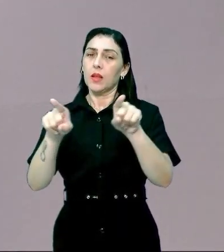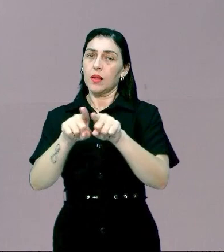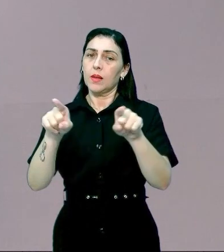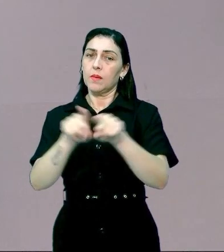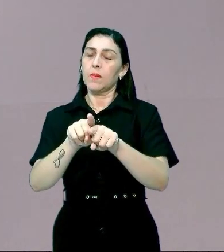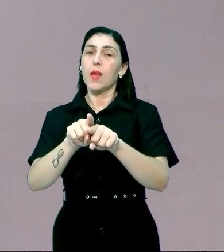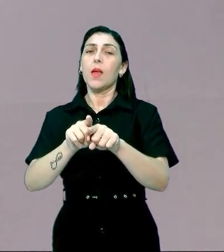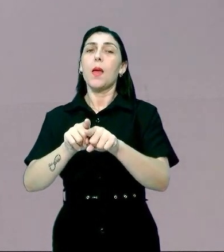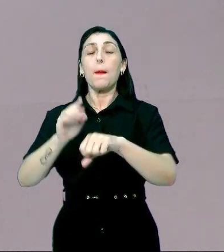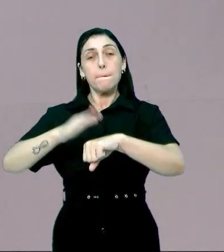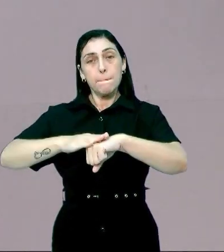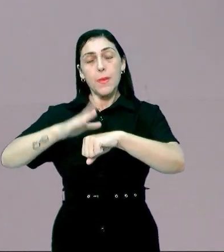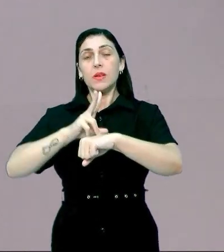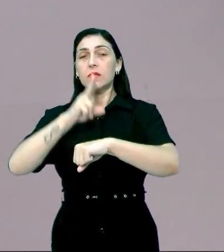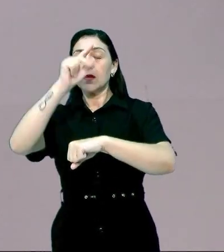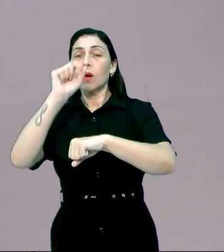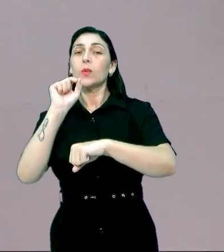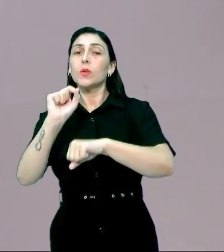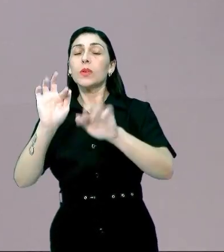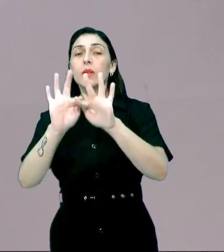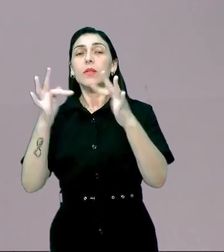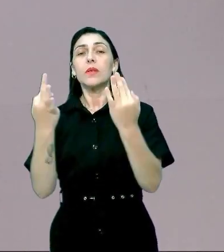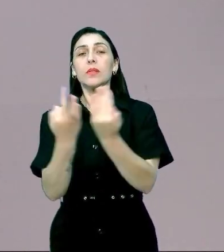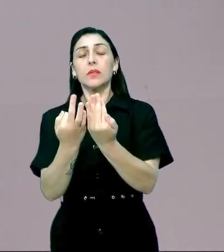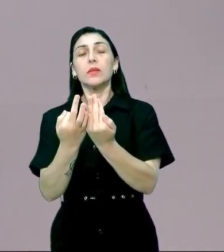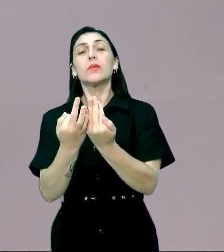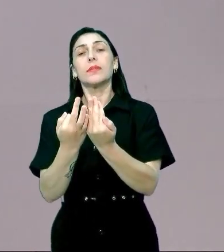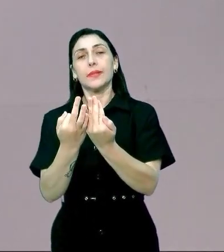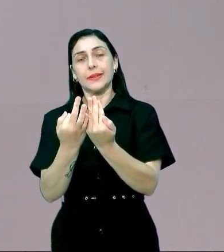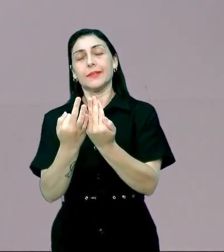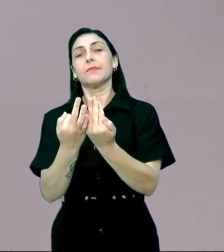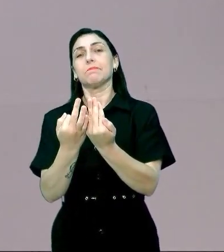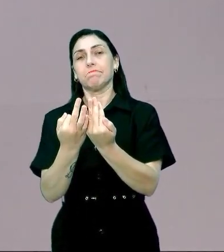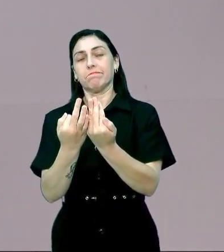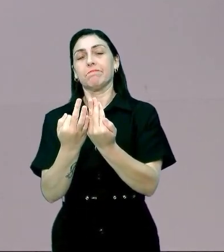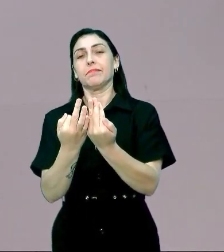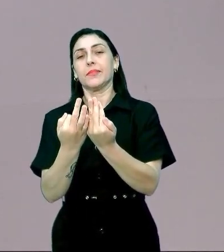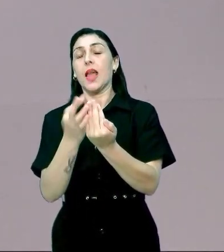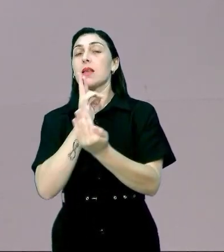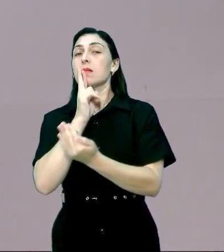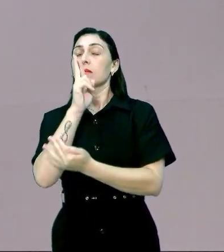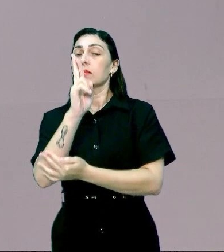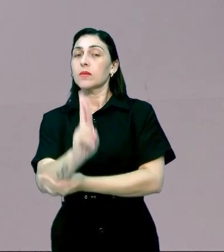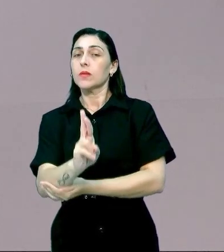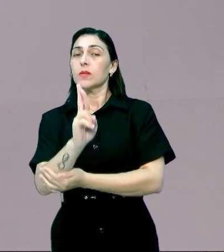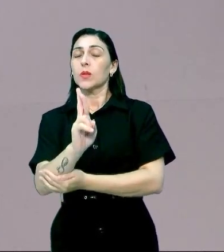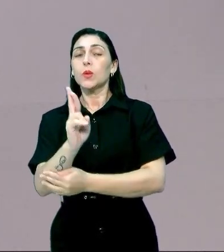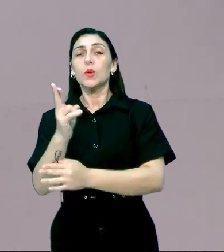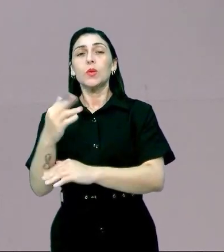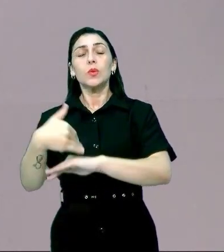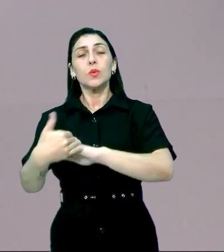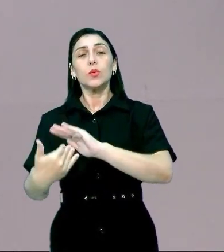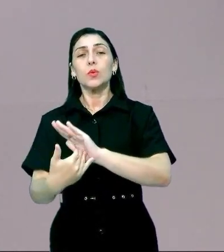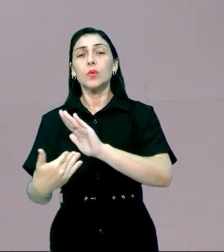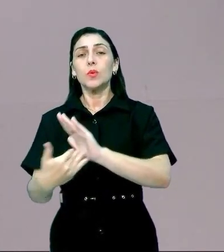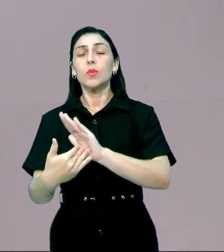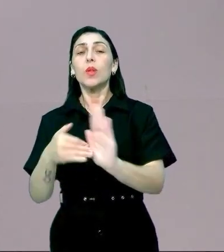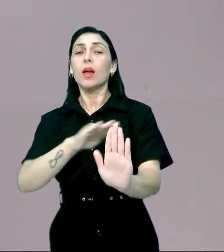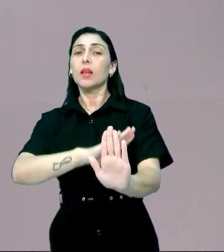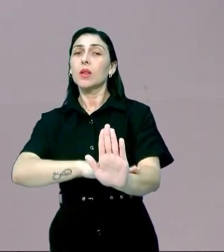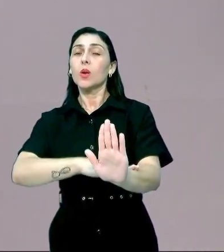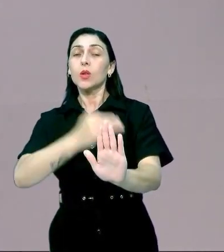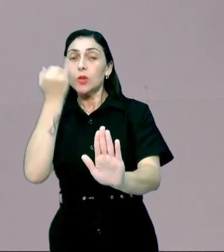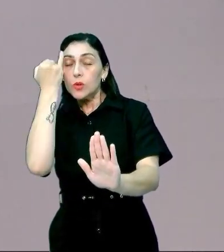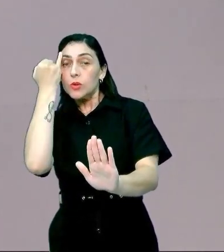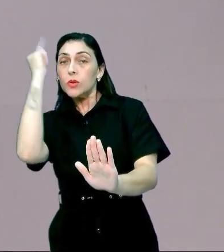assim, prevalecendo. Isso acaba sendo resultado de toda uma